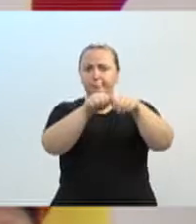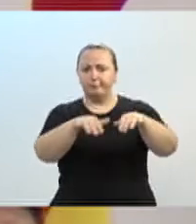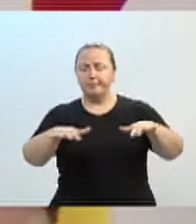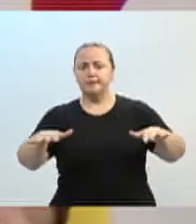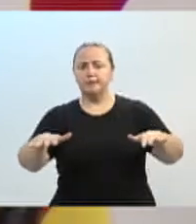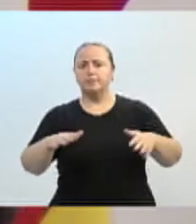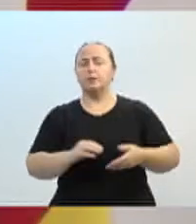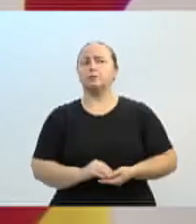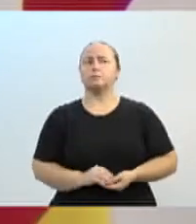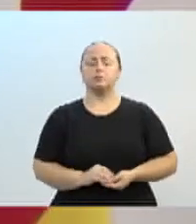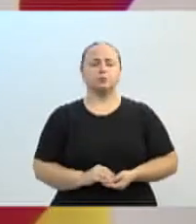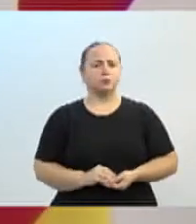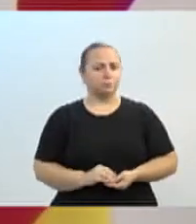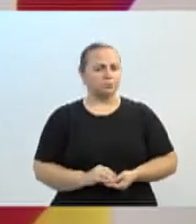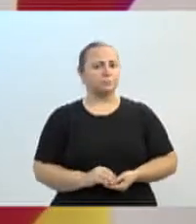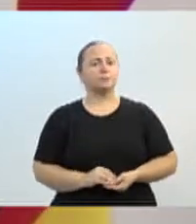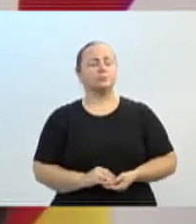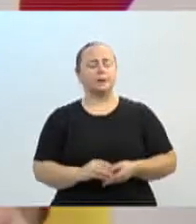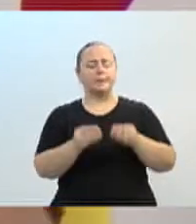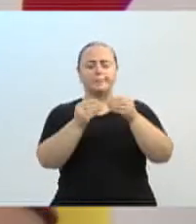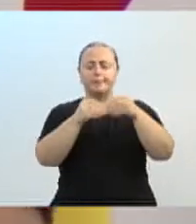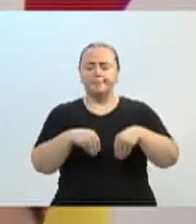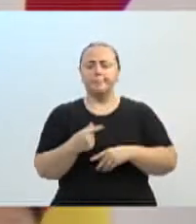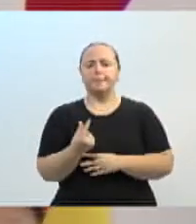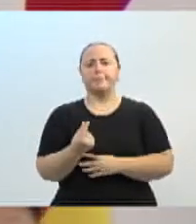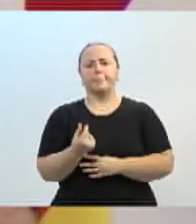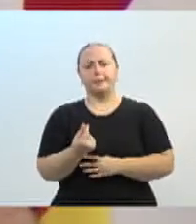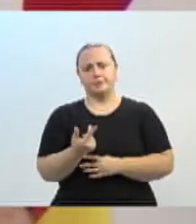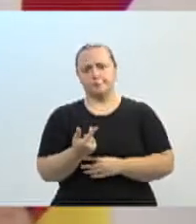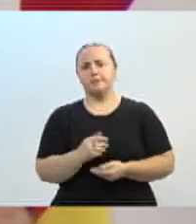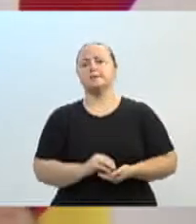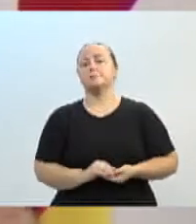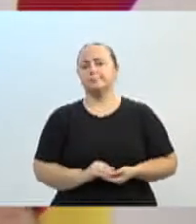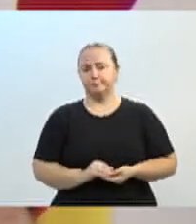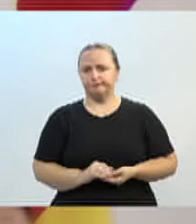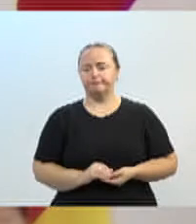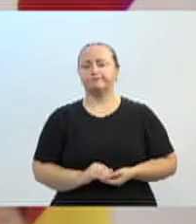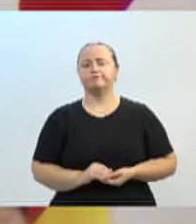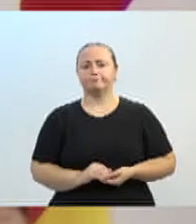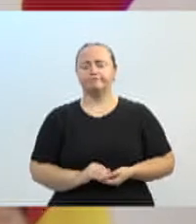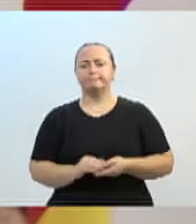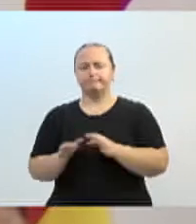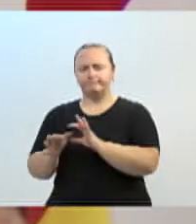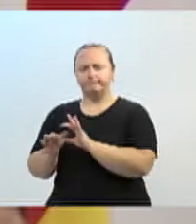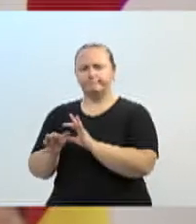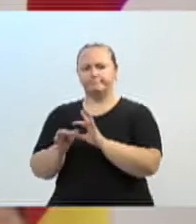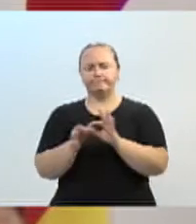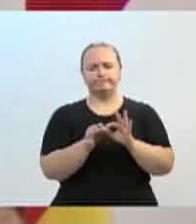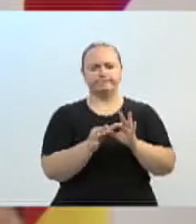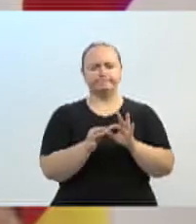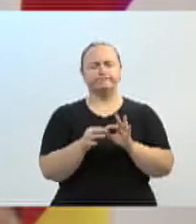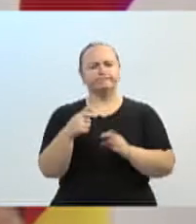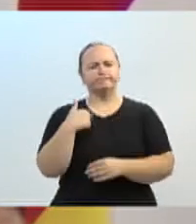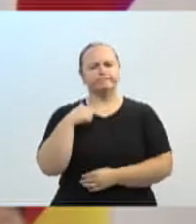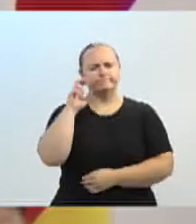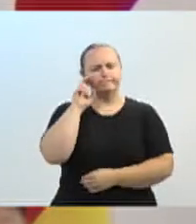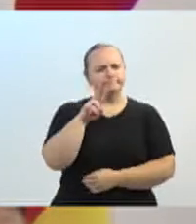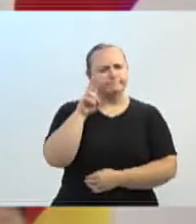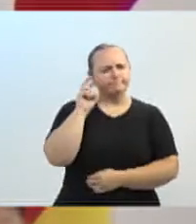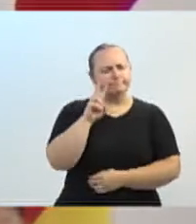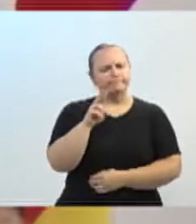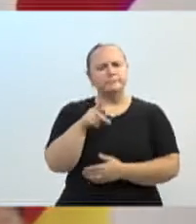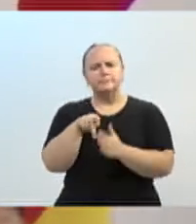perdas consideráveis em seus rendimentos. Nesse contexto, busquei me inteirar da situação e